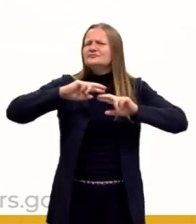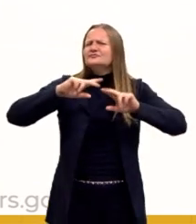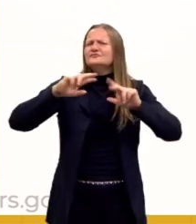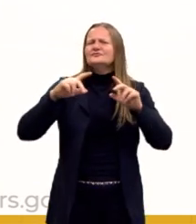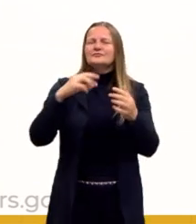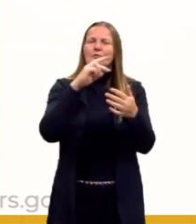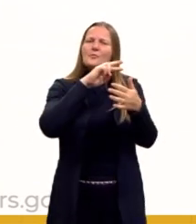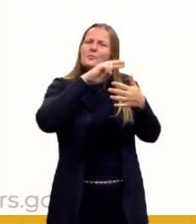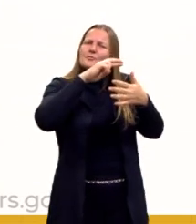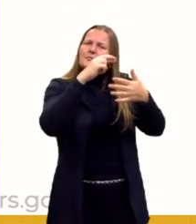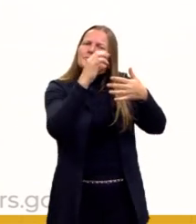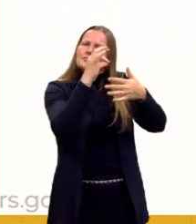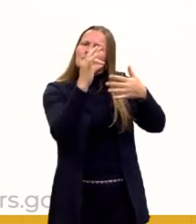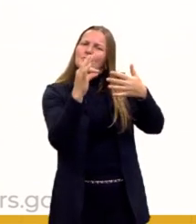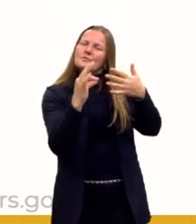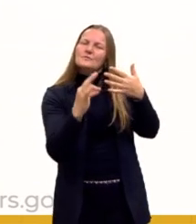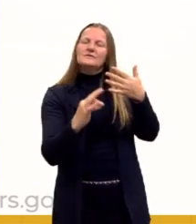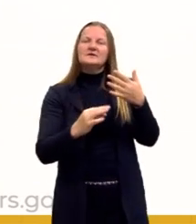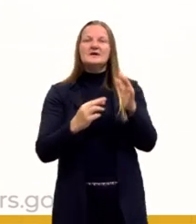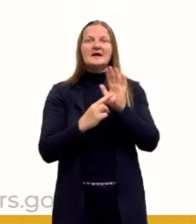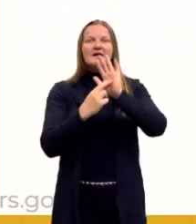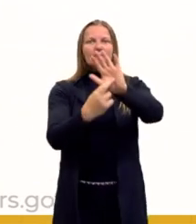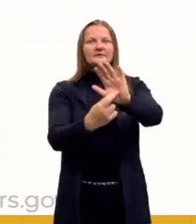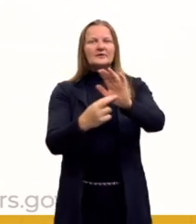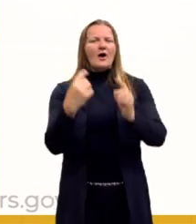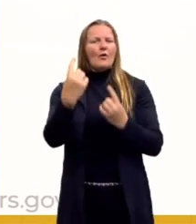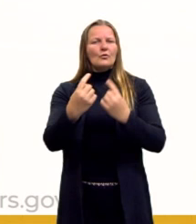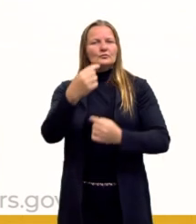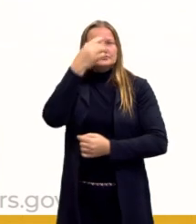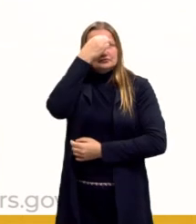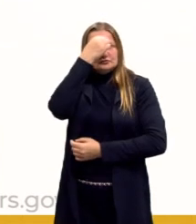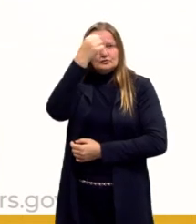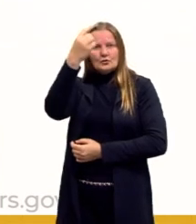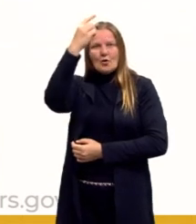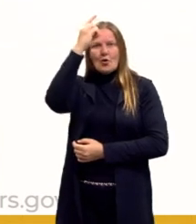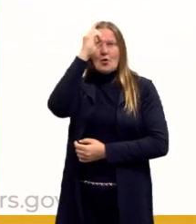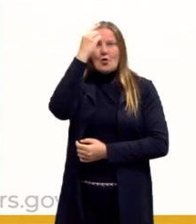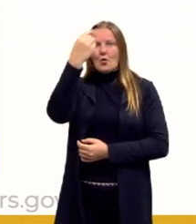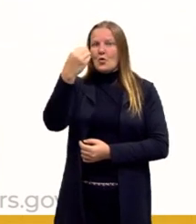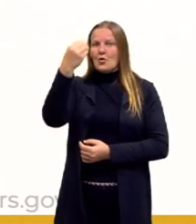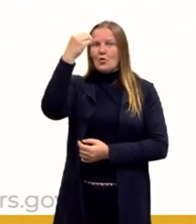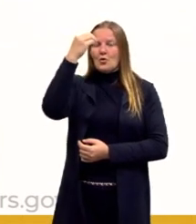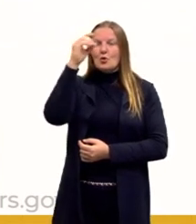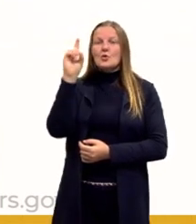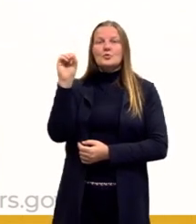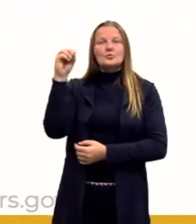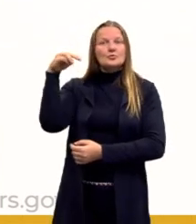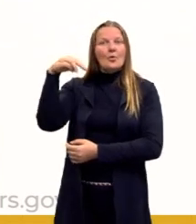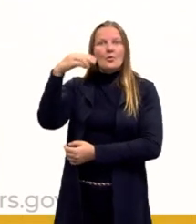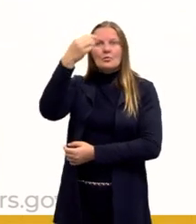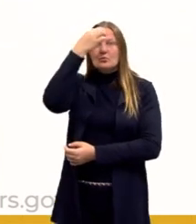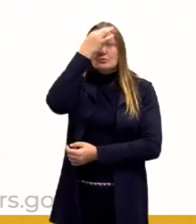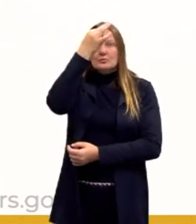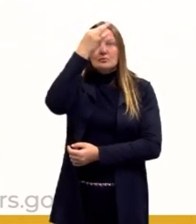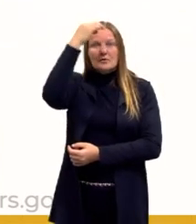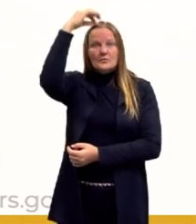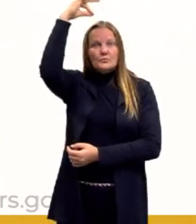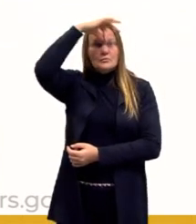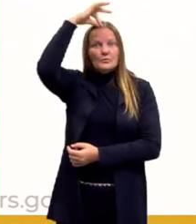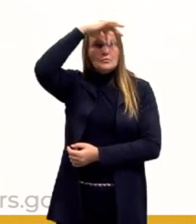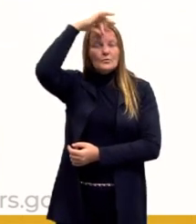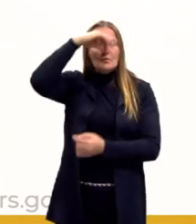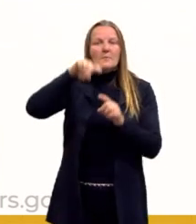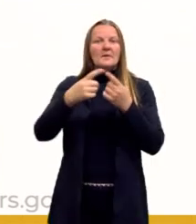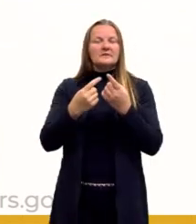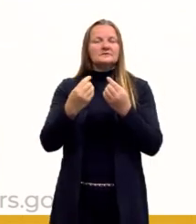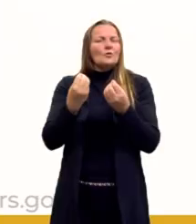citar aqui né que representam aquilo que uns chamam de Dom mas que eu prefiro iluminar de aprendizado em sua própria experiência